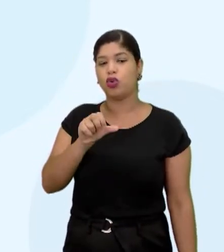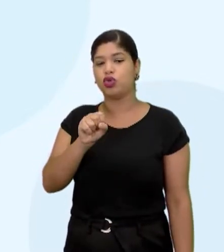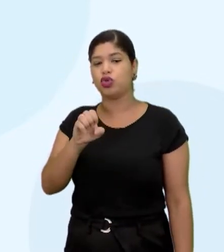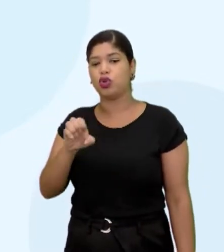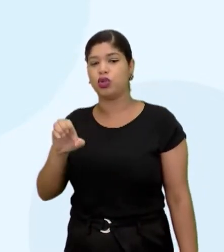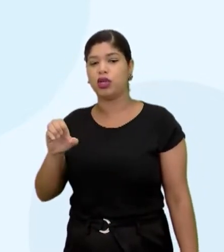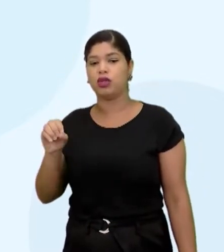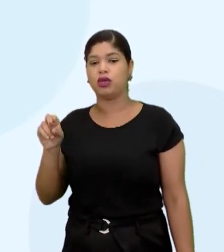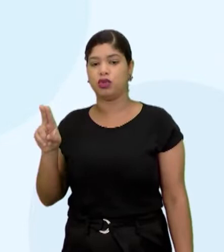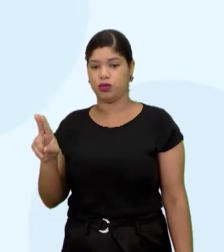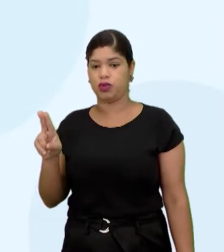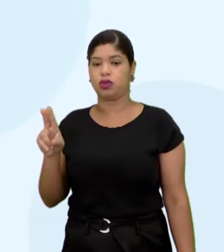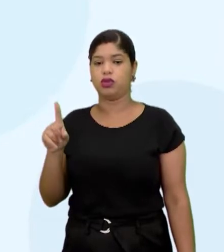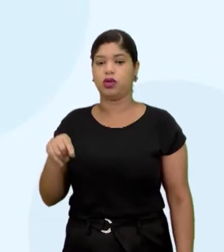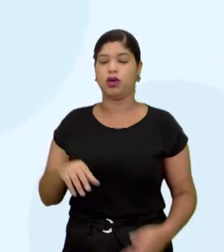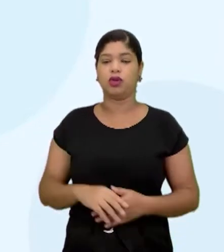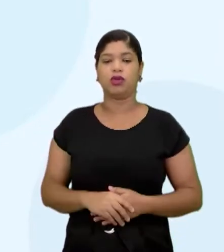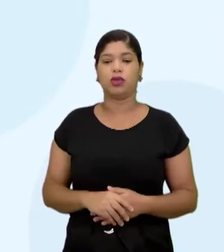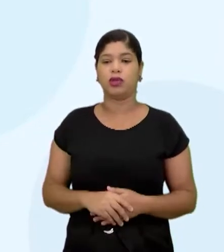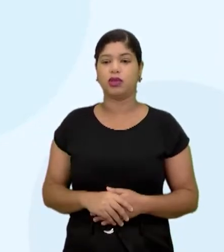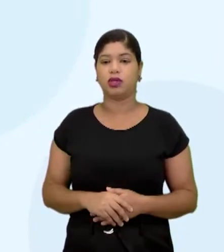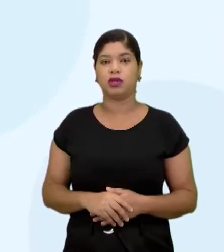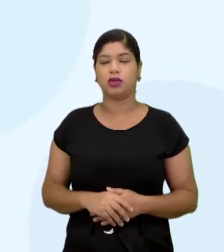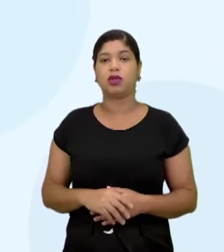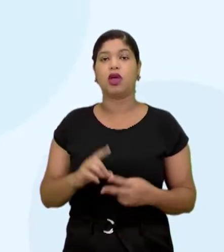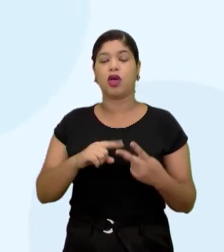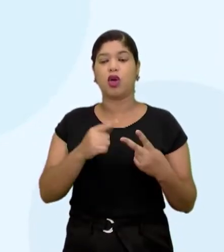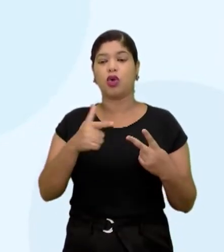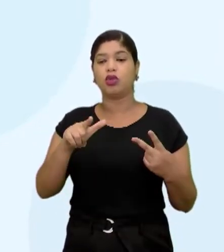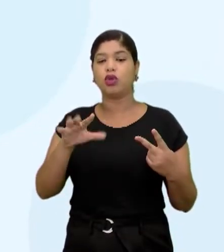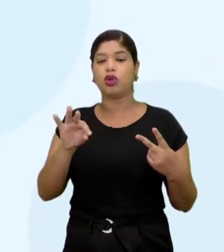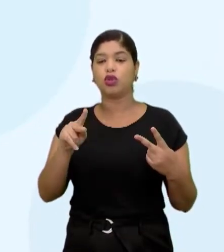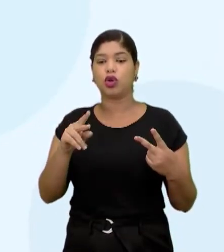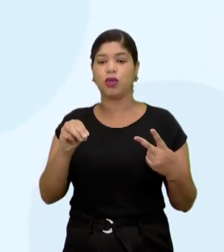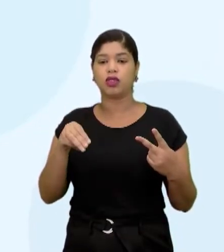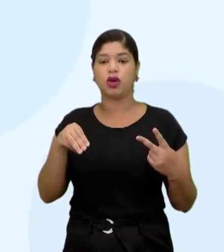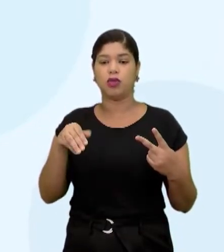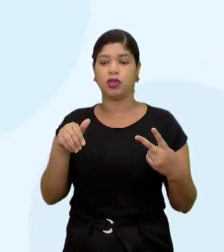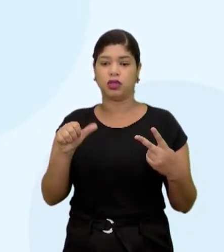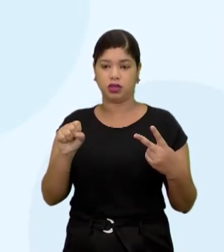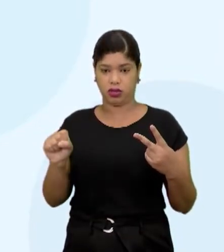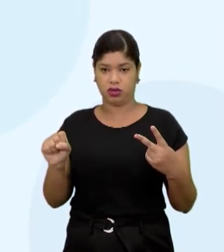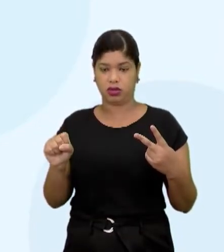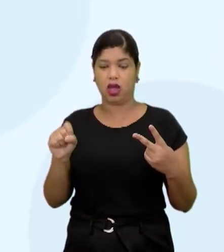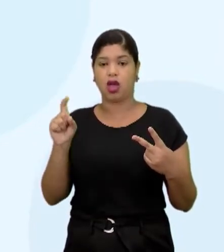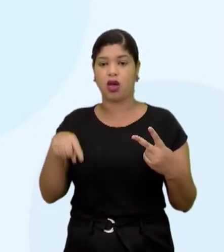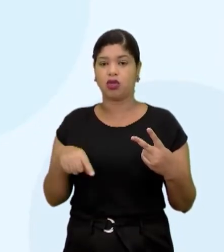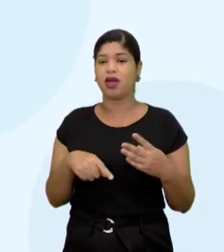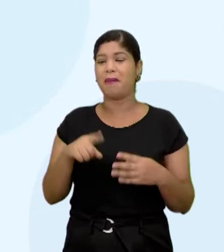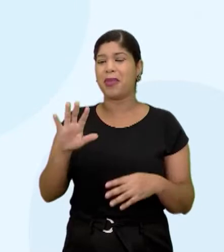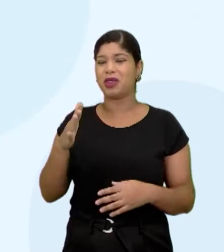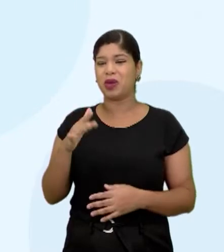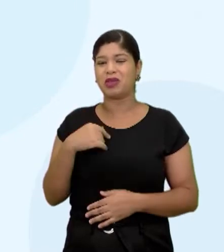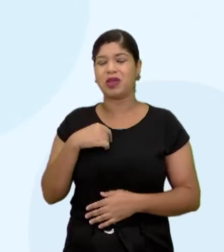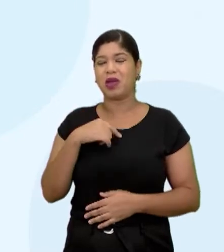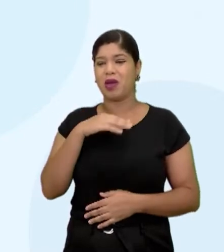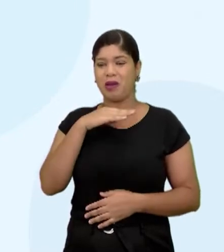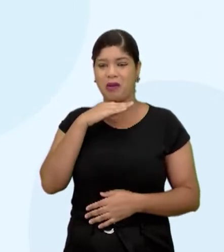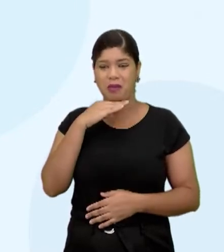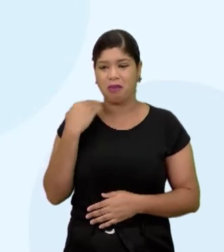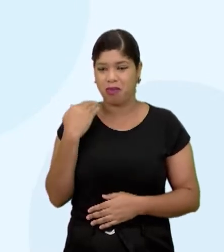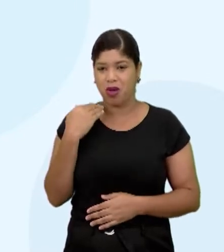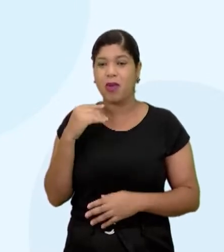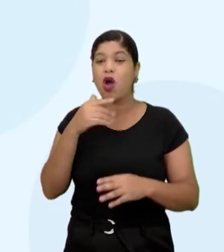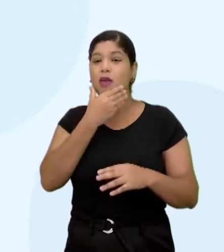16 né ele foi longe foi um homem longevo né e ele falece já no final